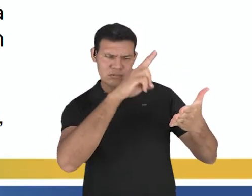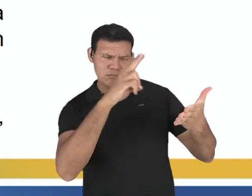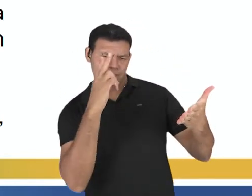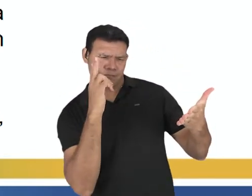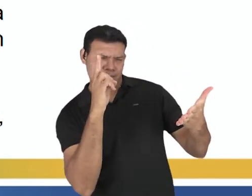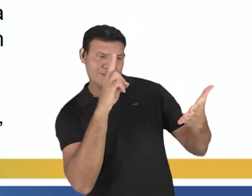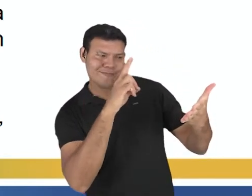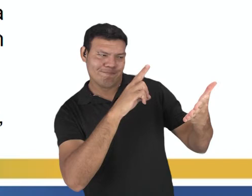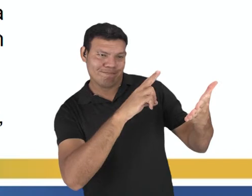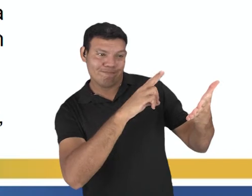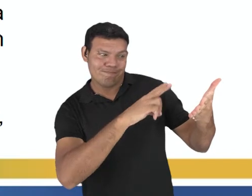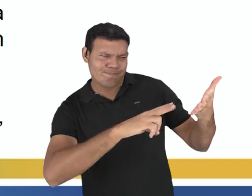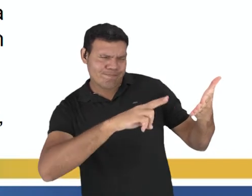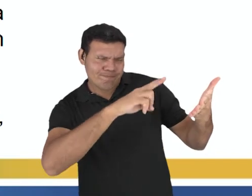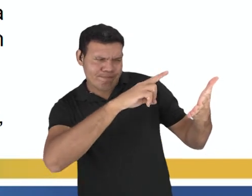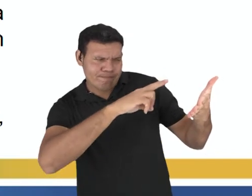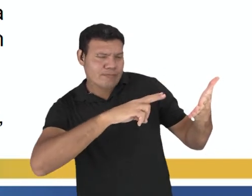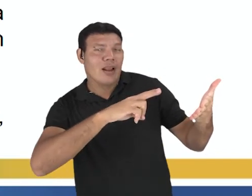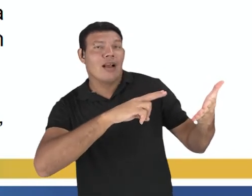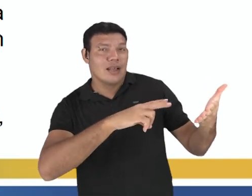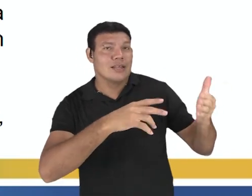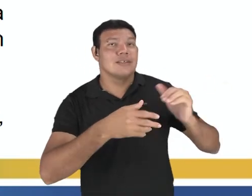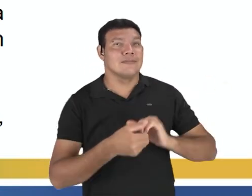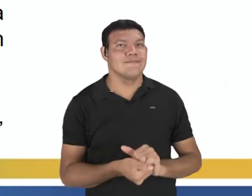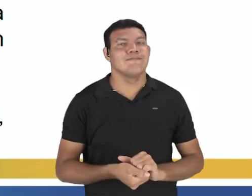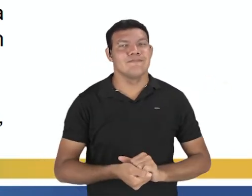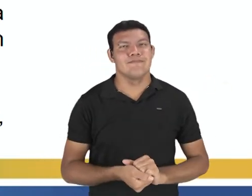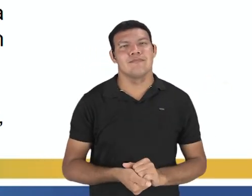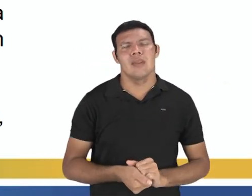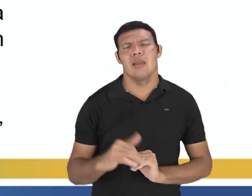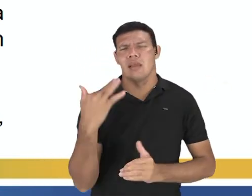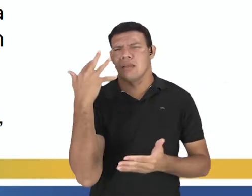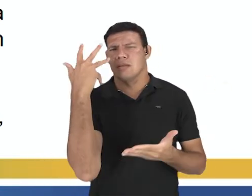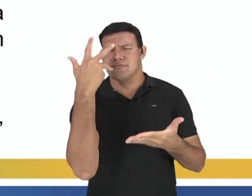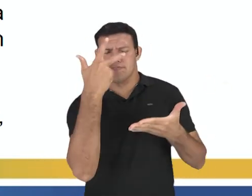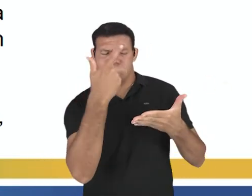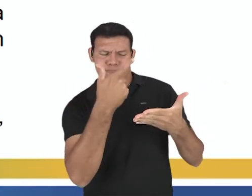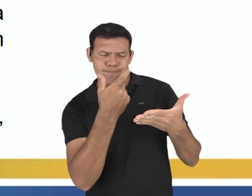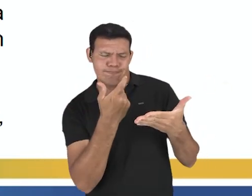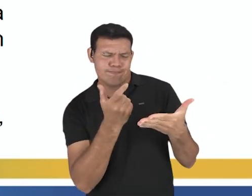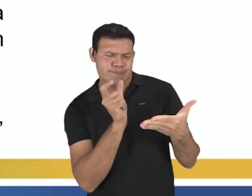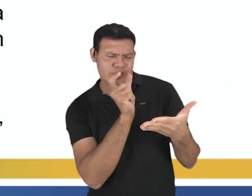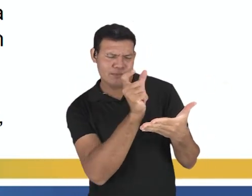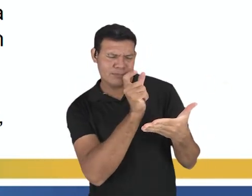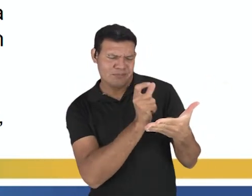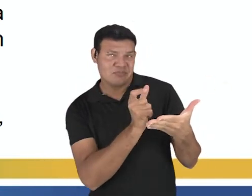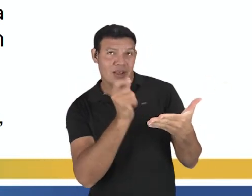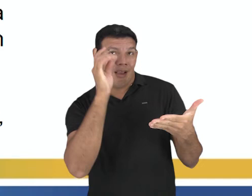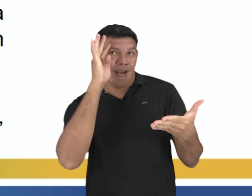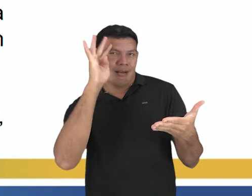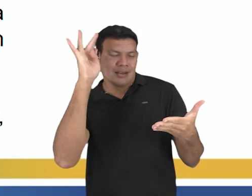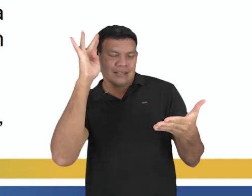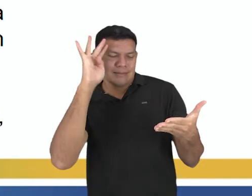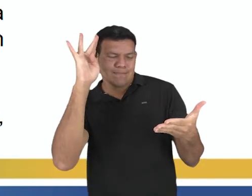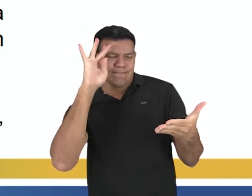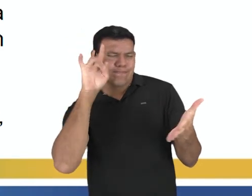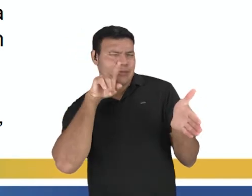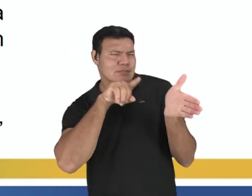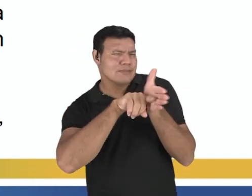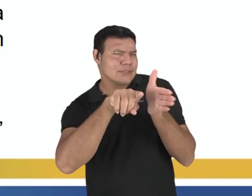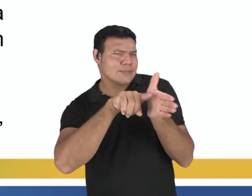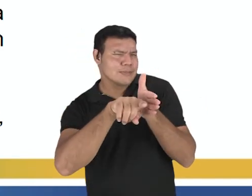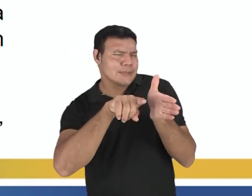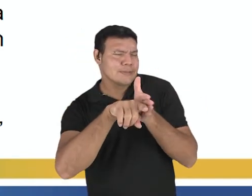nós só conseguimos visualizar isso, né? Essa questão do belo, de ele trabalhar com o imaginário, com os